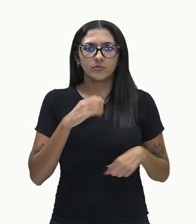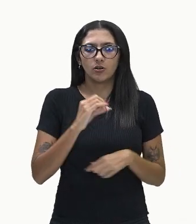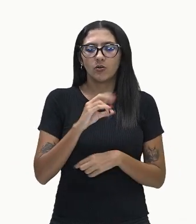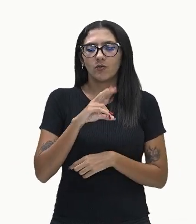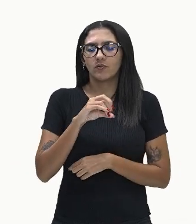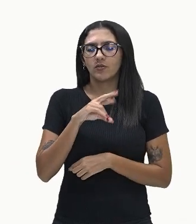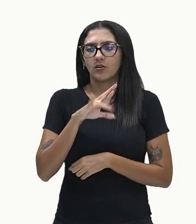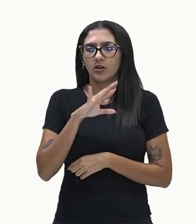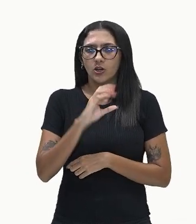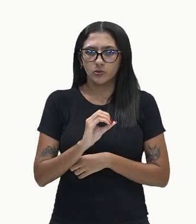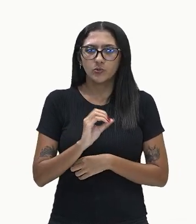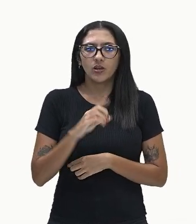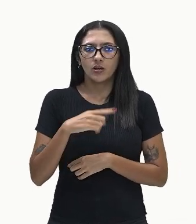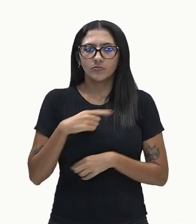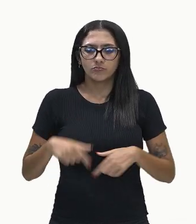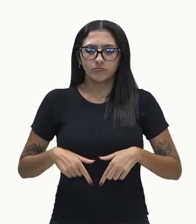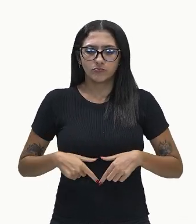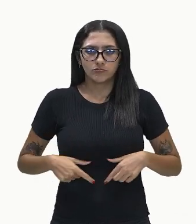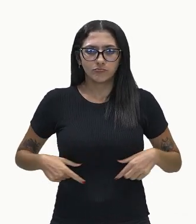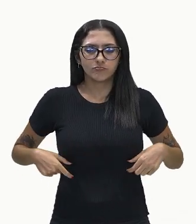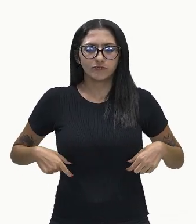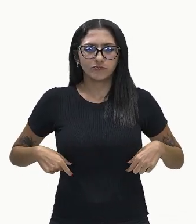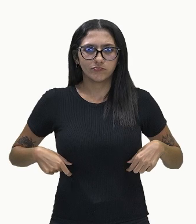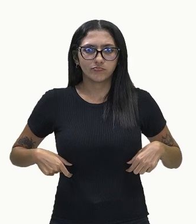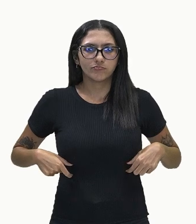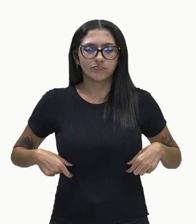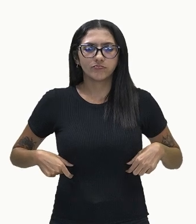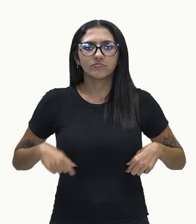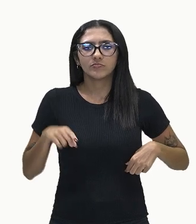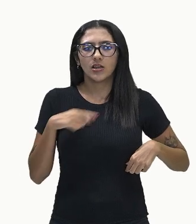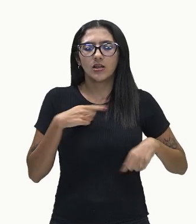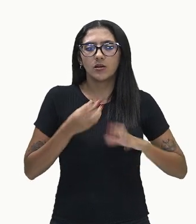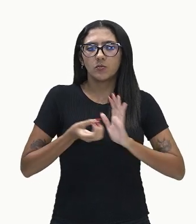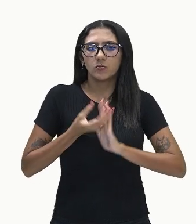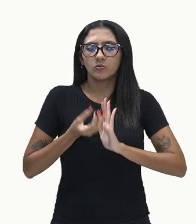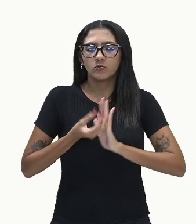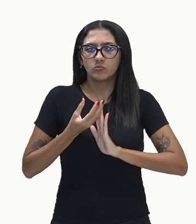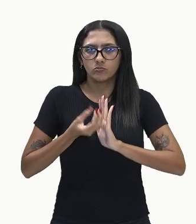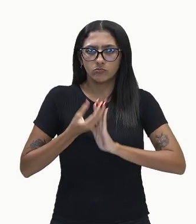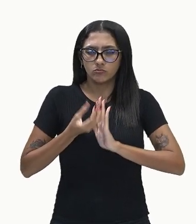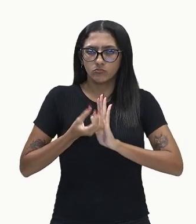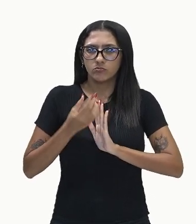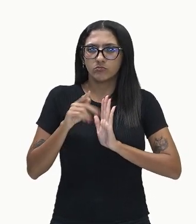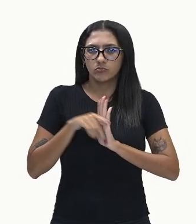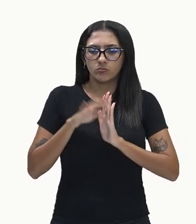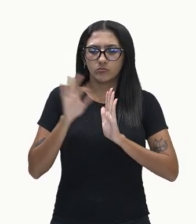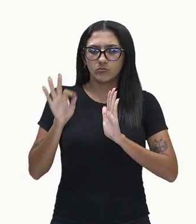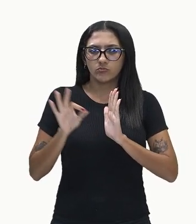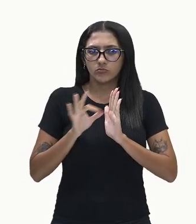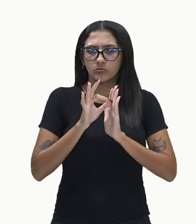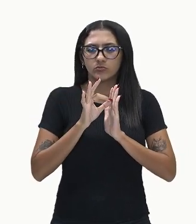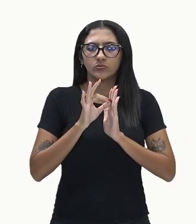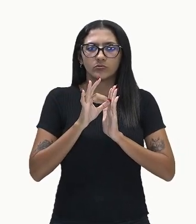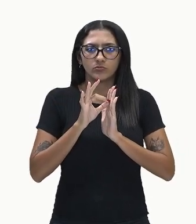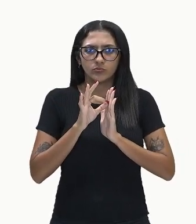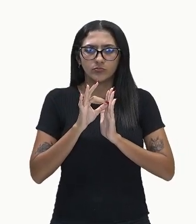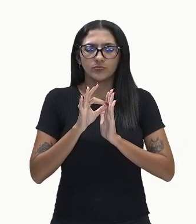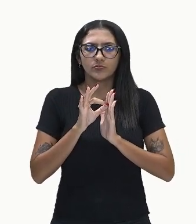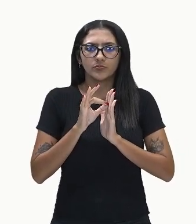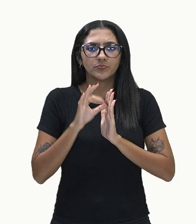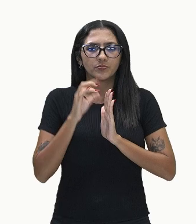ovário, que é nosso órgão reprodutivo, que produz a nossa célula reprodutiva, que é o